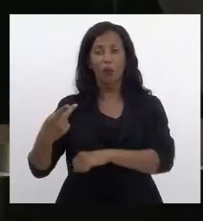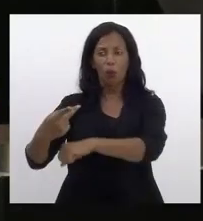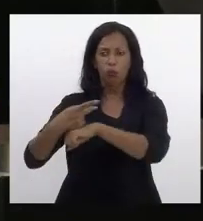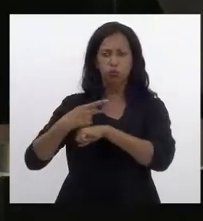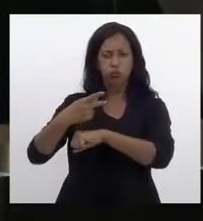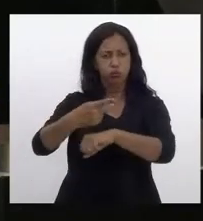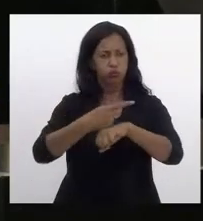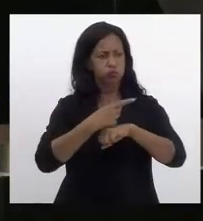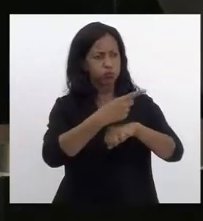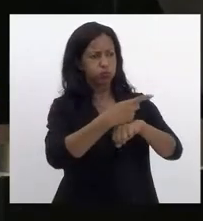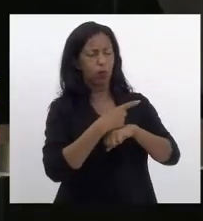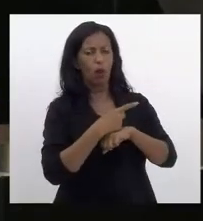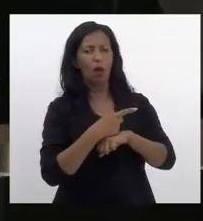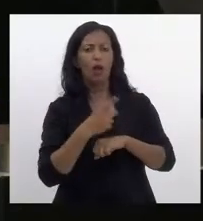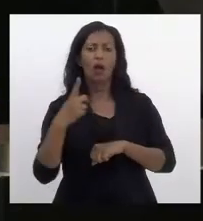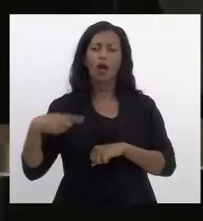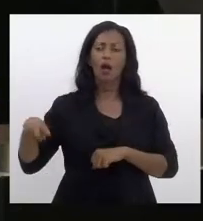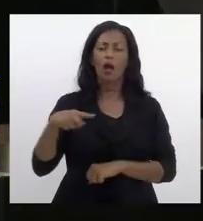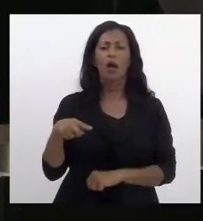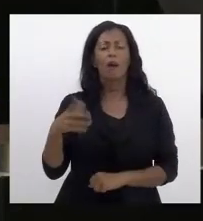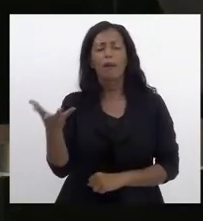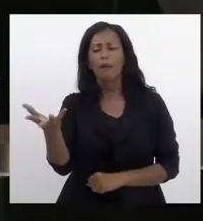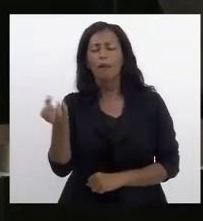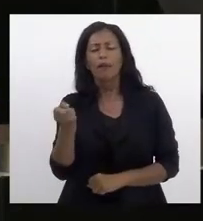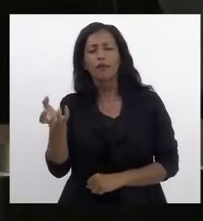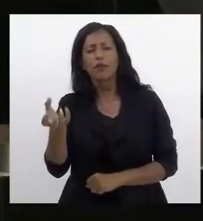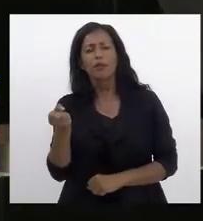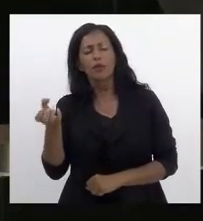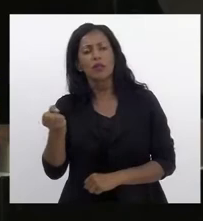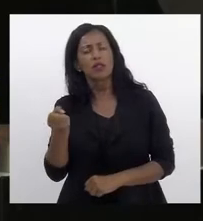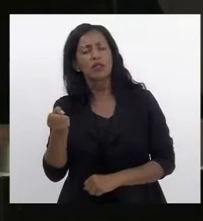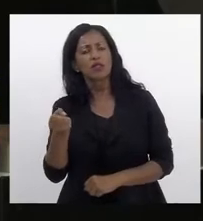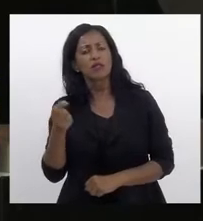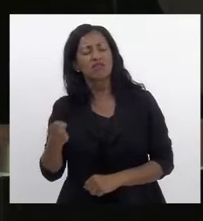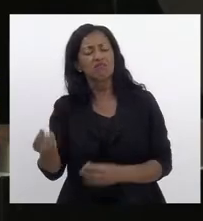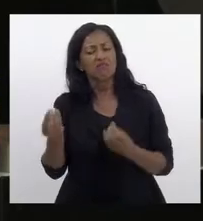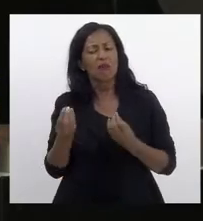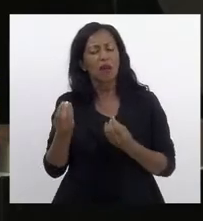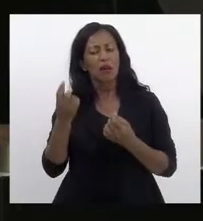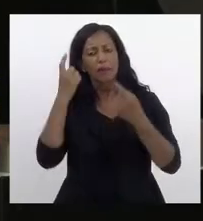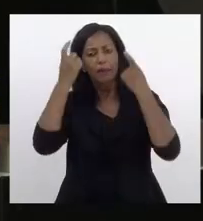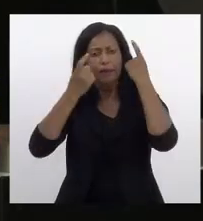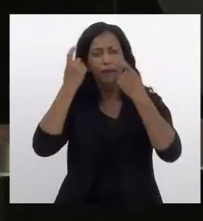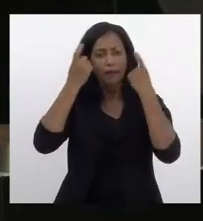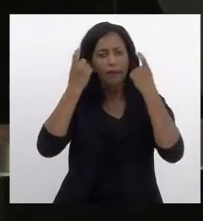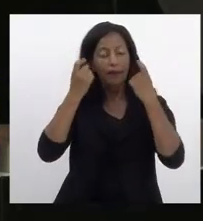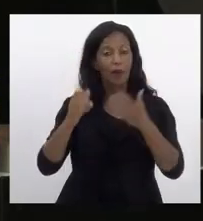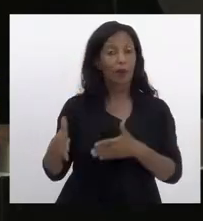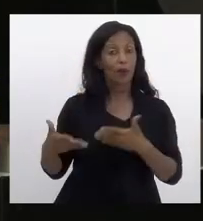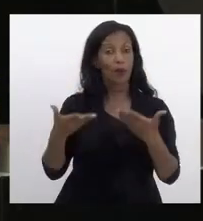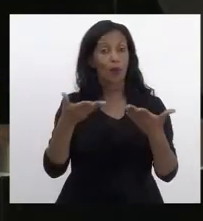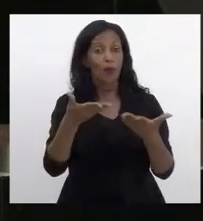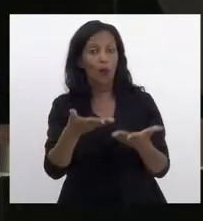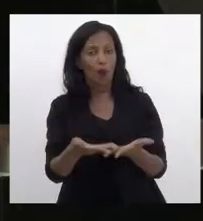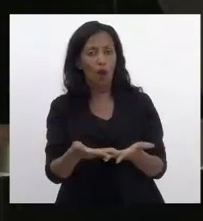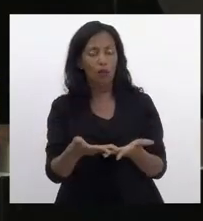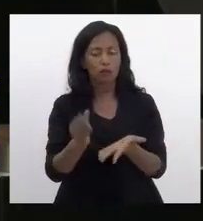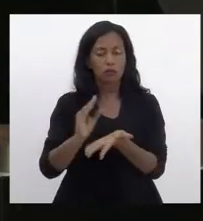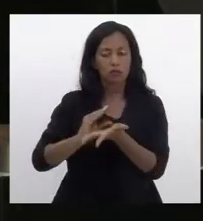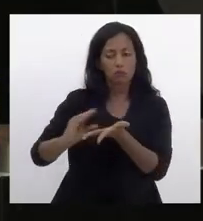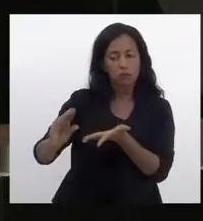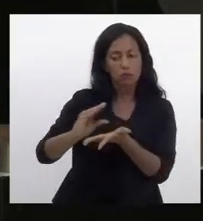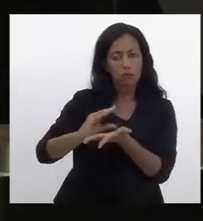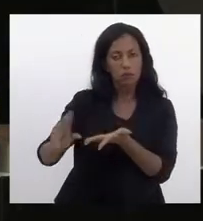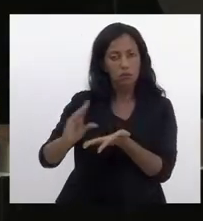procurada pelas pensionistas e elas trouxeram então uma preocupação, né, é quanto às